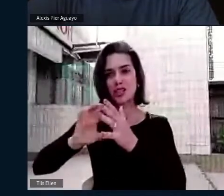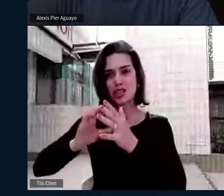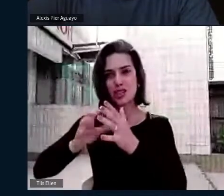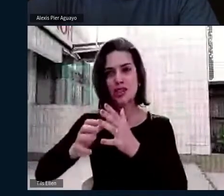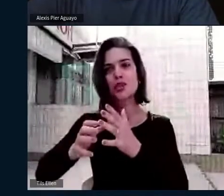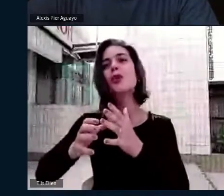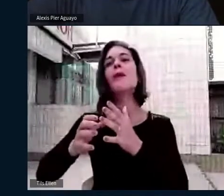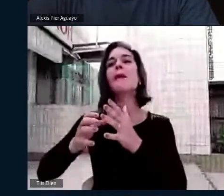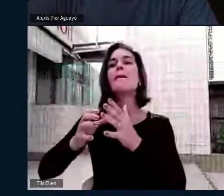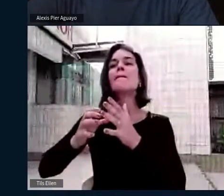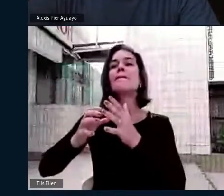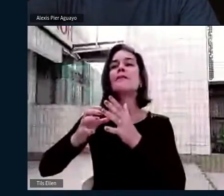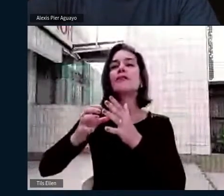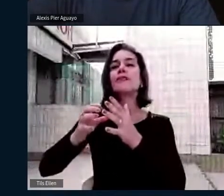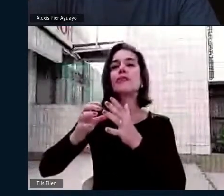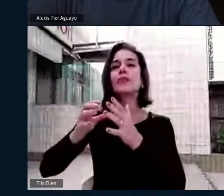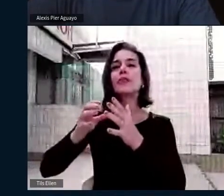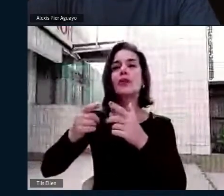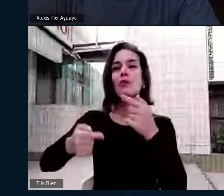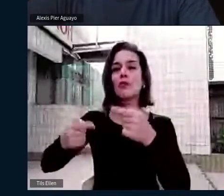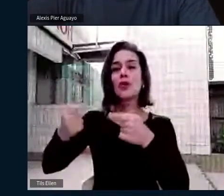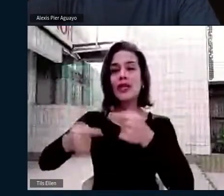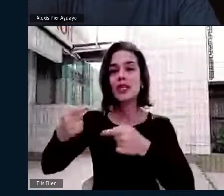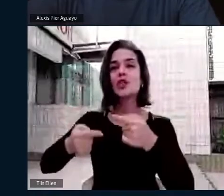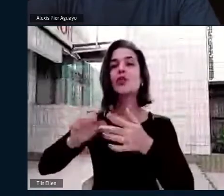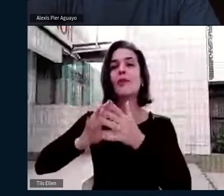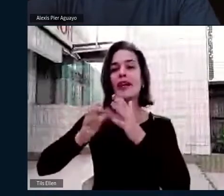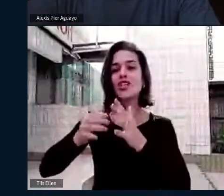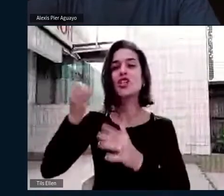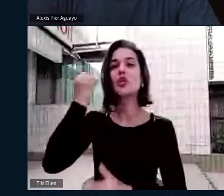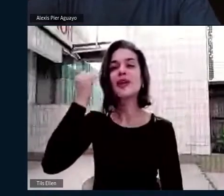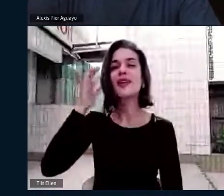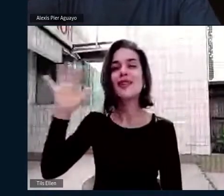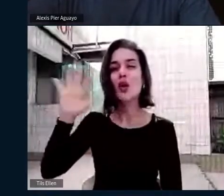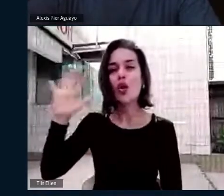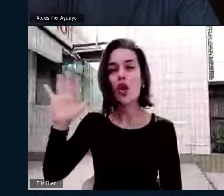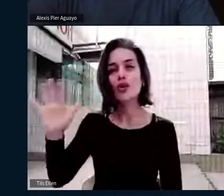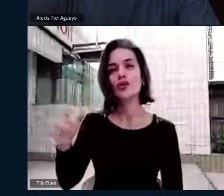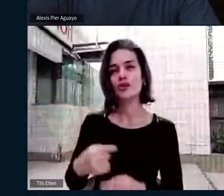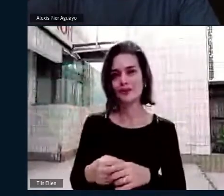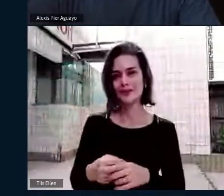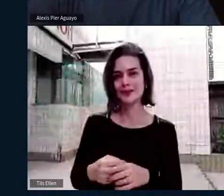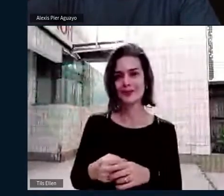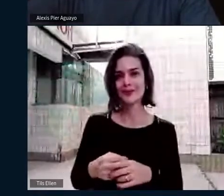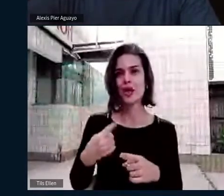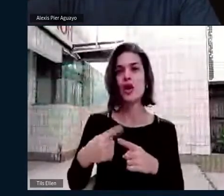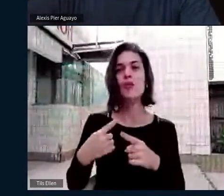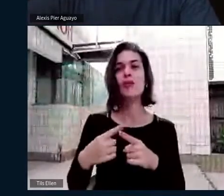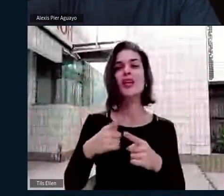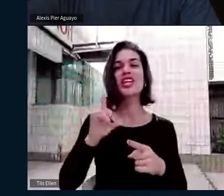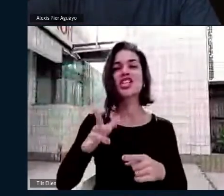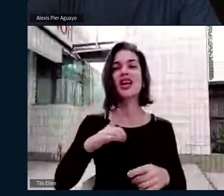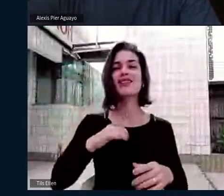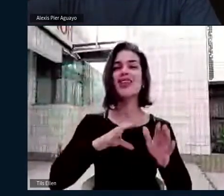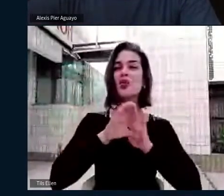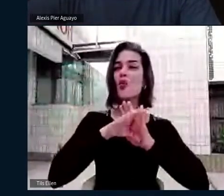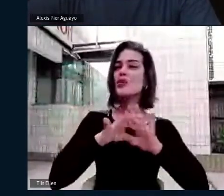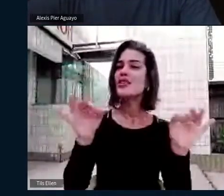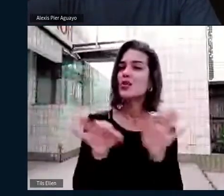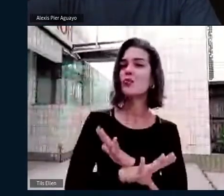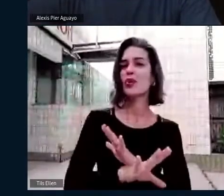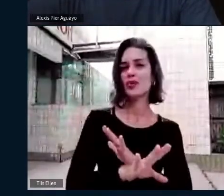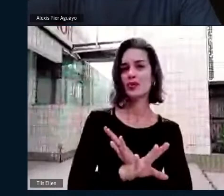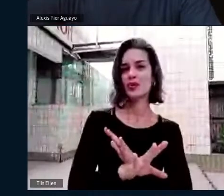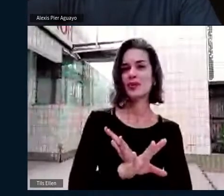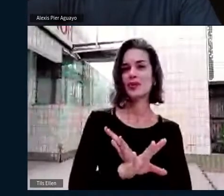ideológico também é um termo mega problemático, que cada perspectiva vai definir de um jeito, e eu acho que tem uma especificidade. Não